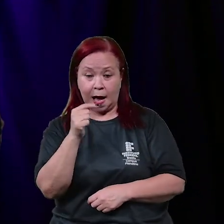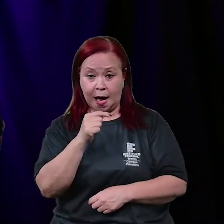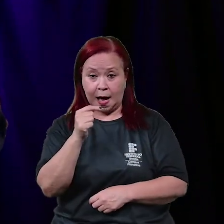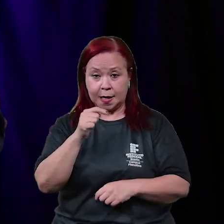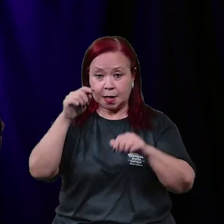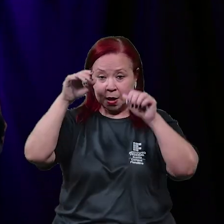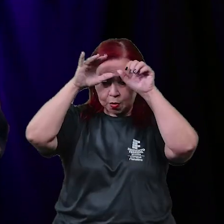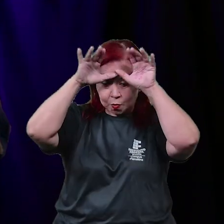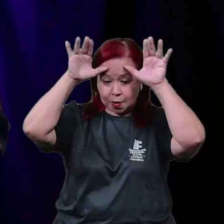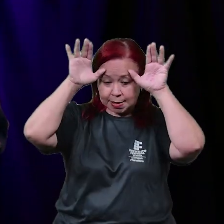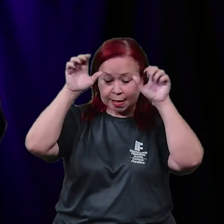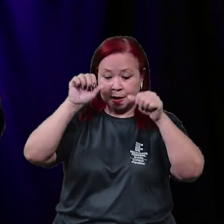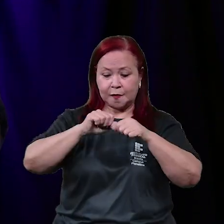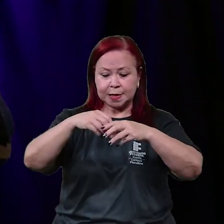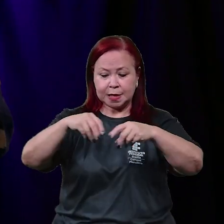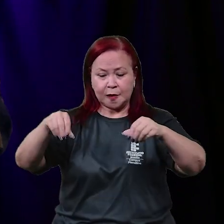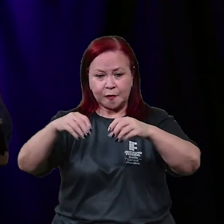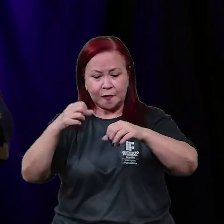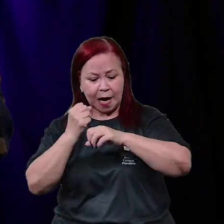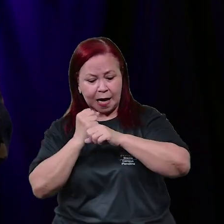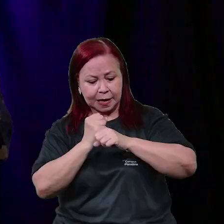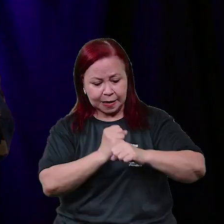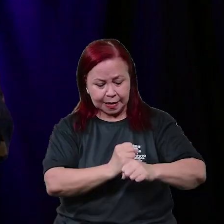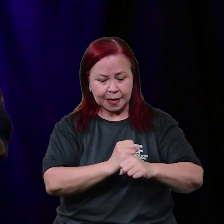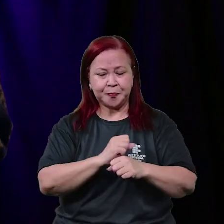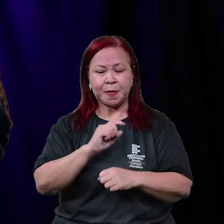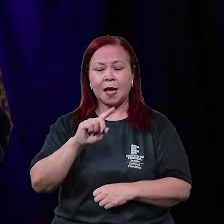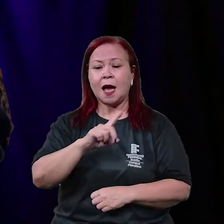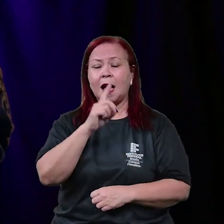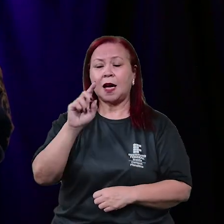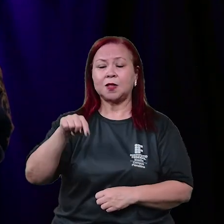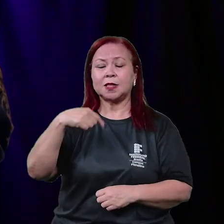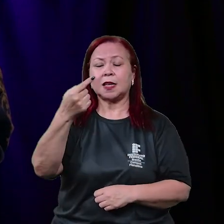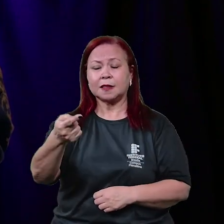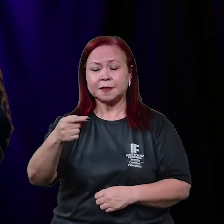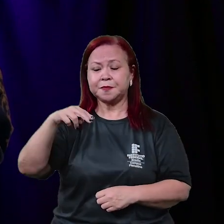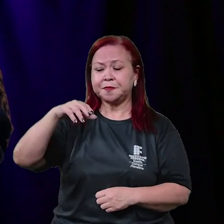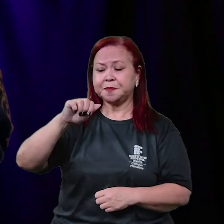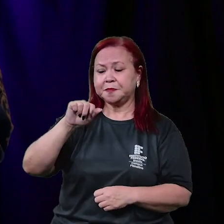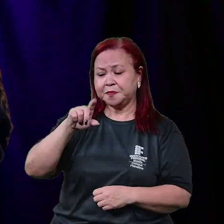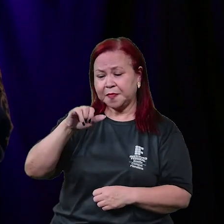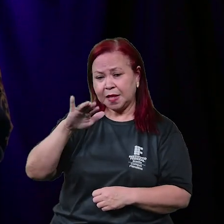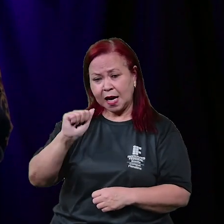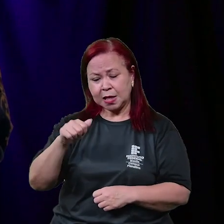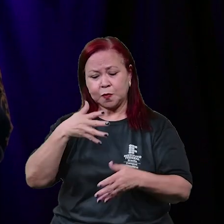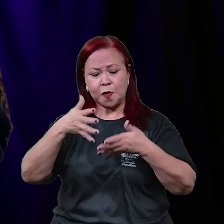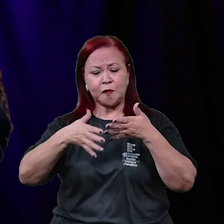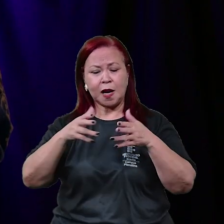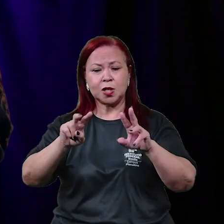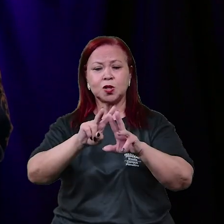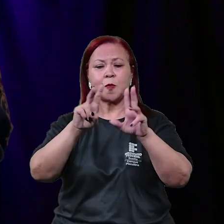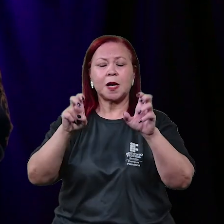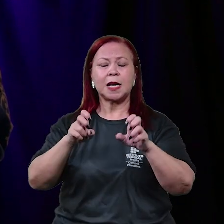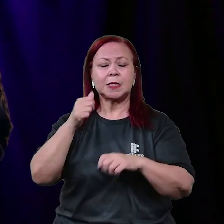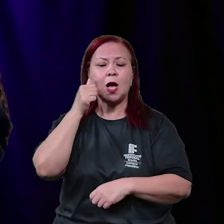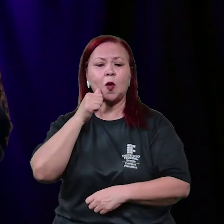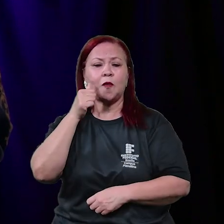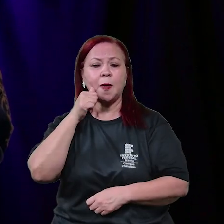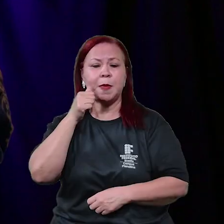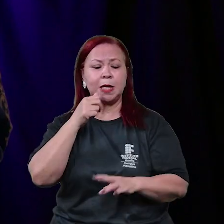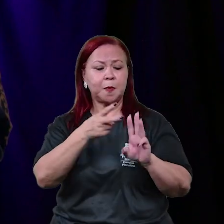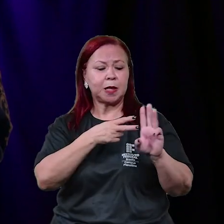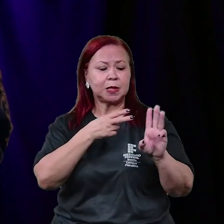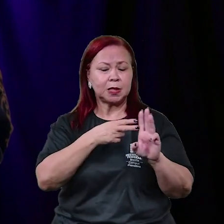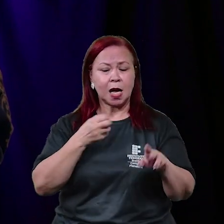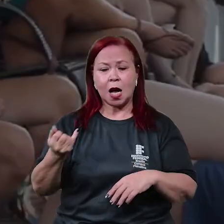fazia farinha, a gente, né, foi visitar esses feitios. E aí, no dia seguinte, a Nádia foi falar sobre a questão do feminino, né,